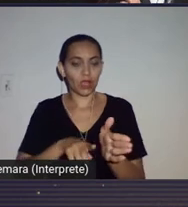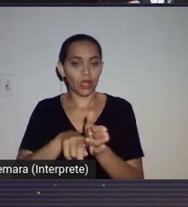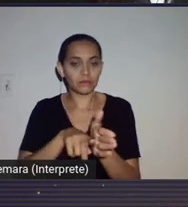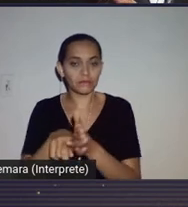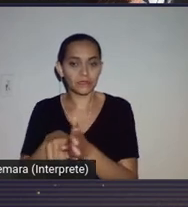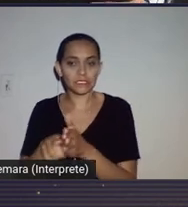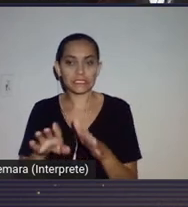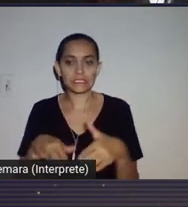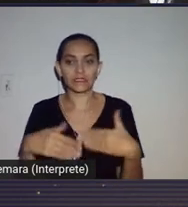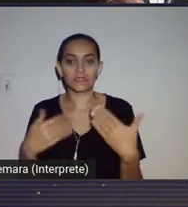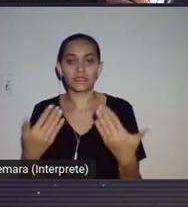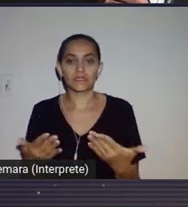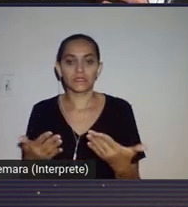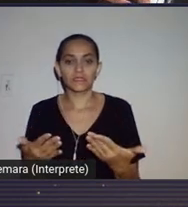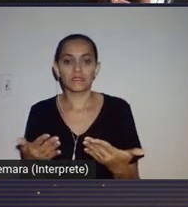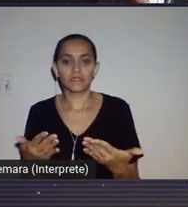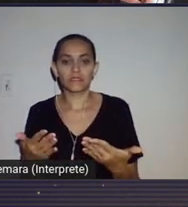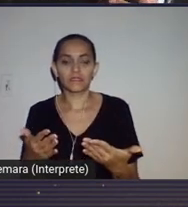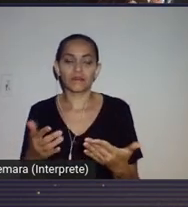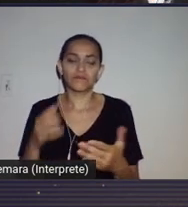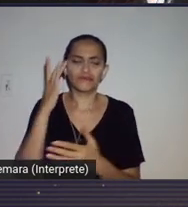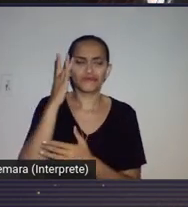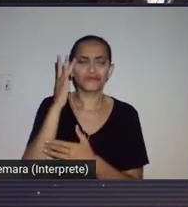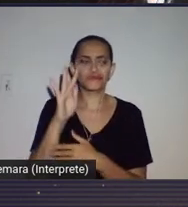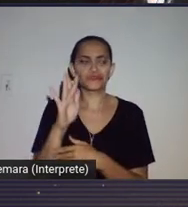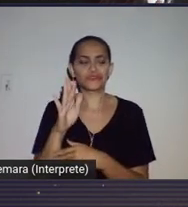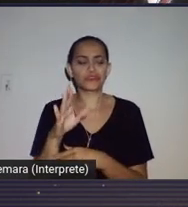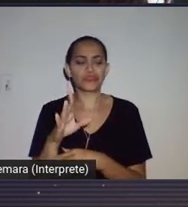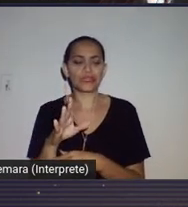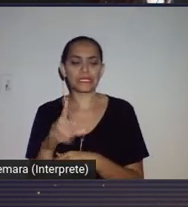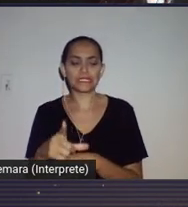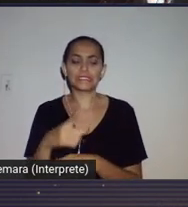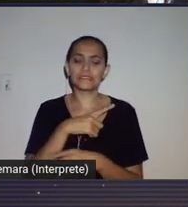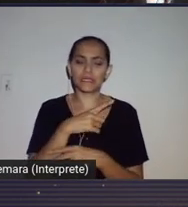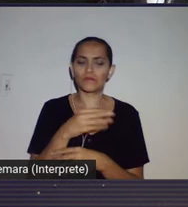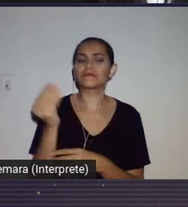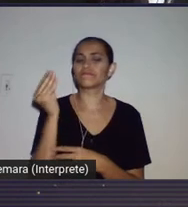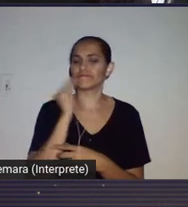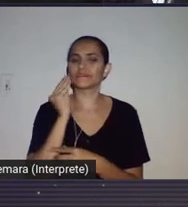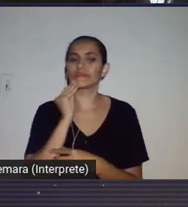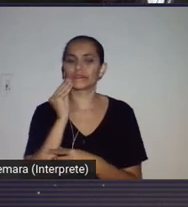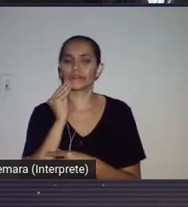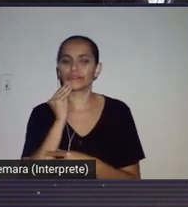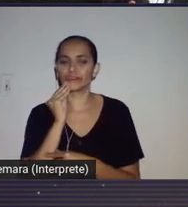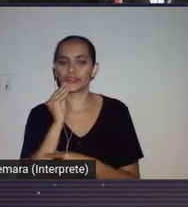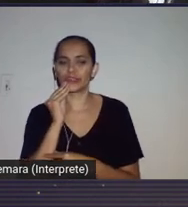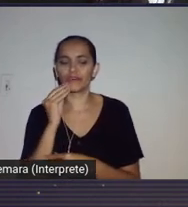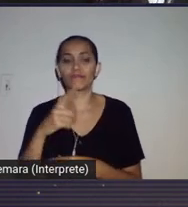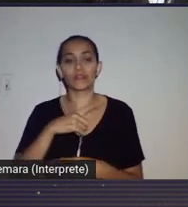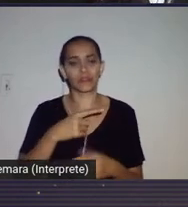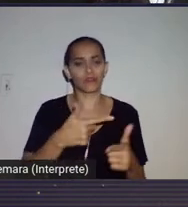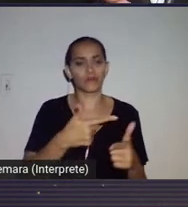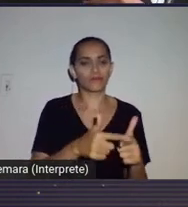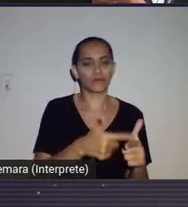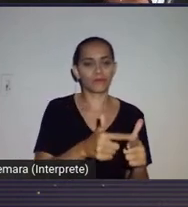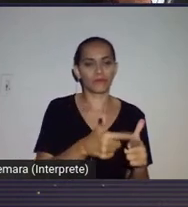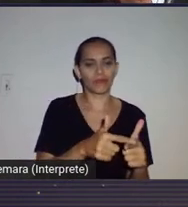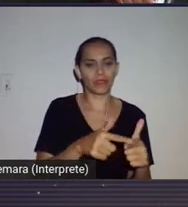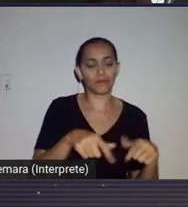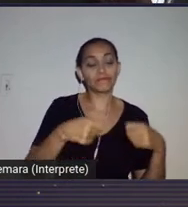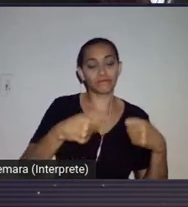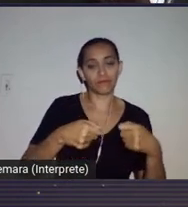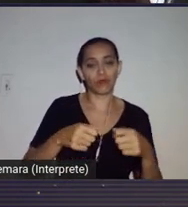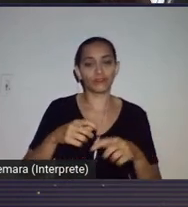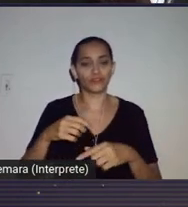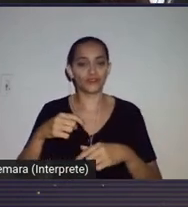então é meio que você tem uma hipótese do que pode funcionar para aquele problema, a gente roda alguns experimentos,